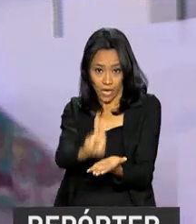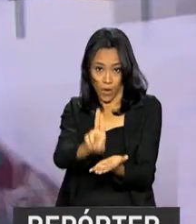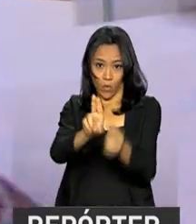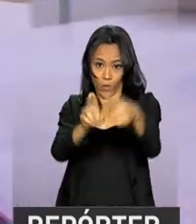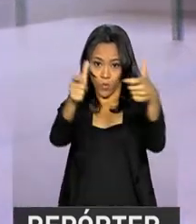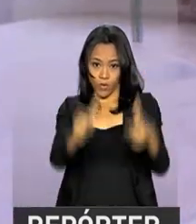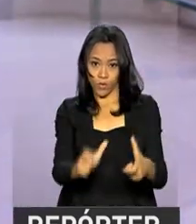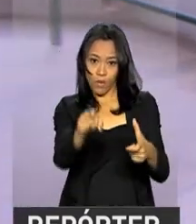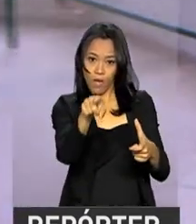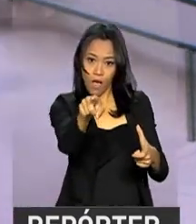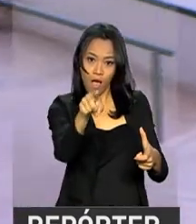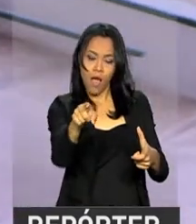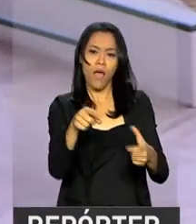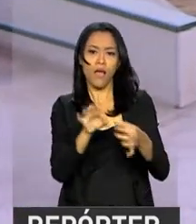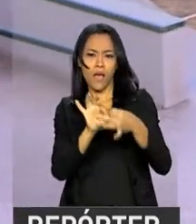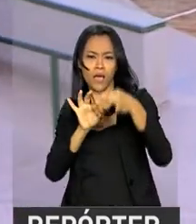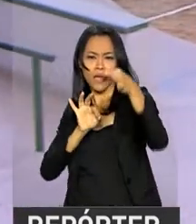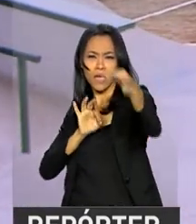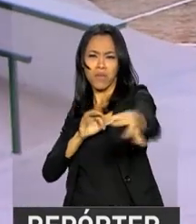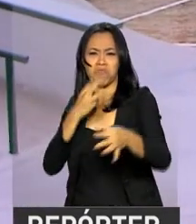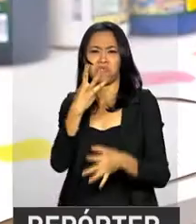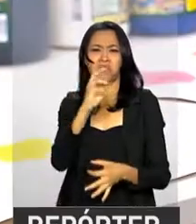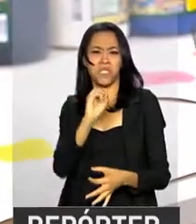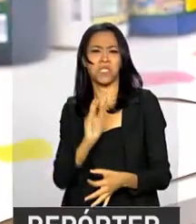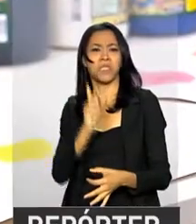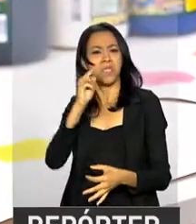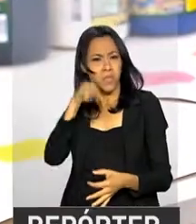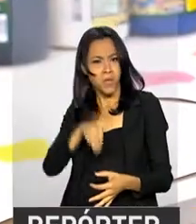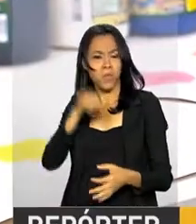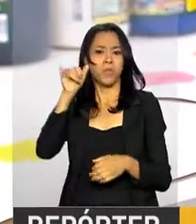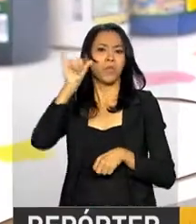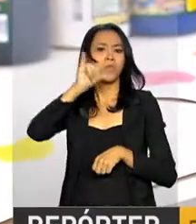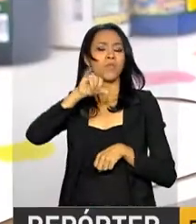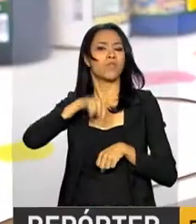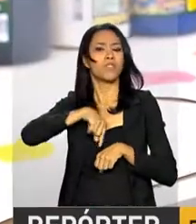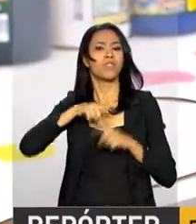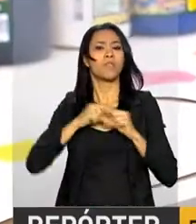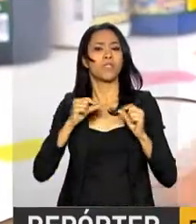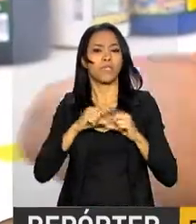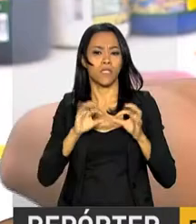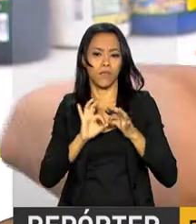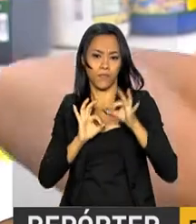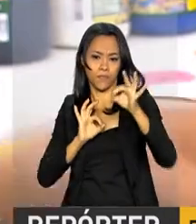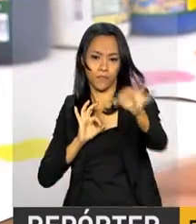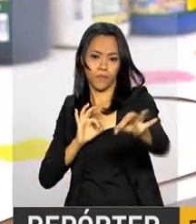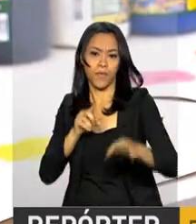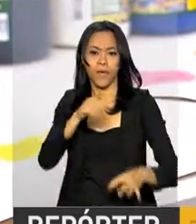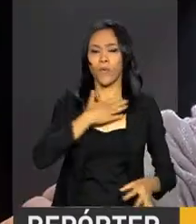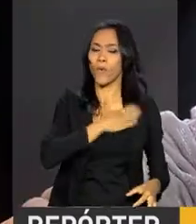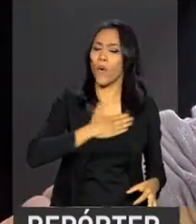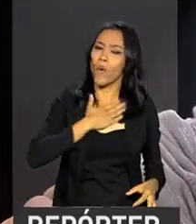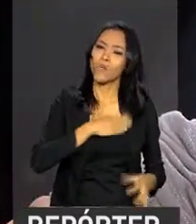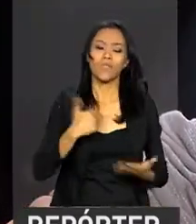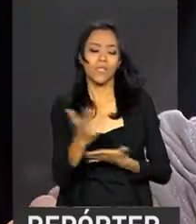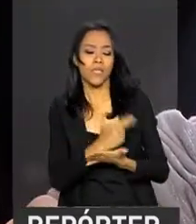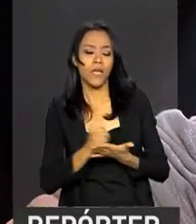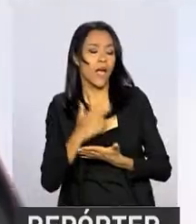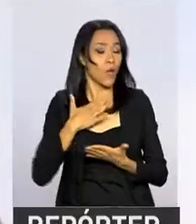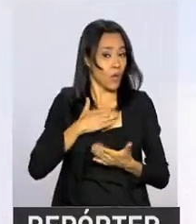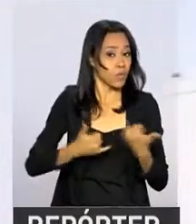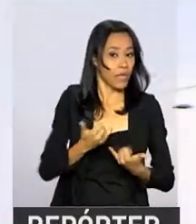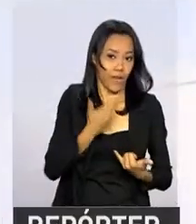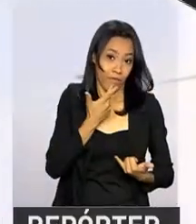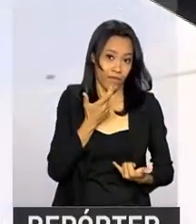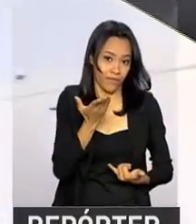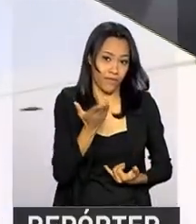de 30 quilômetros do centro de Brasília. Eu gosto de desenhar e eu gosto de brincar por aqui. Há um mês,